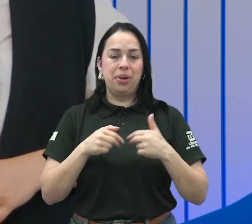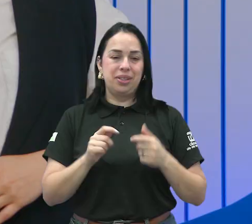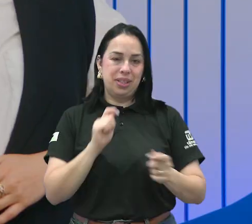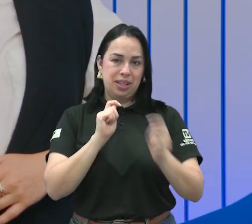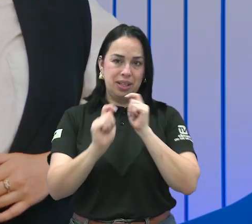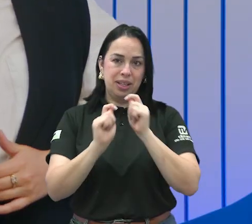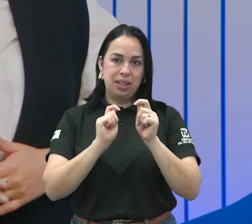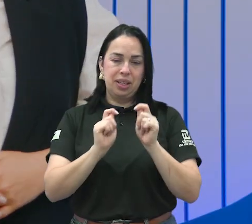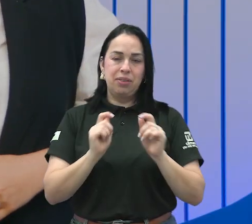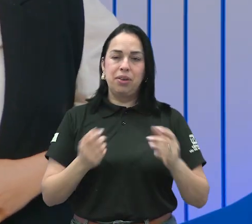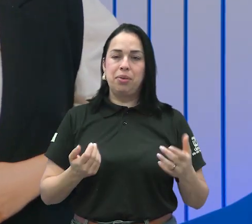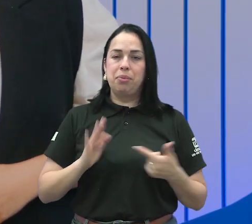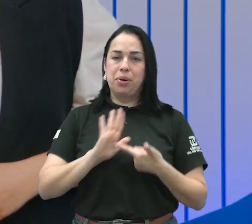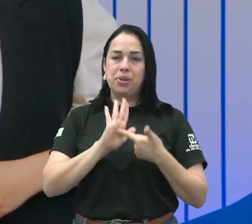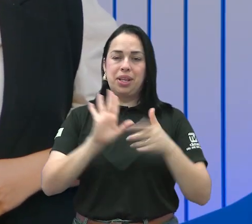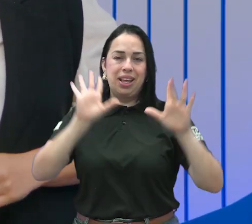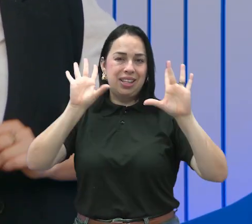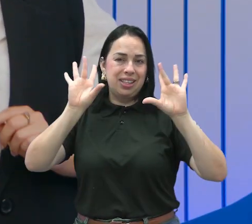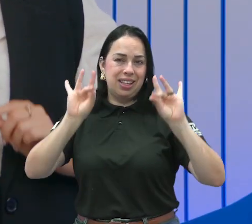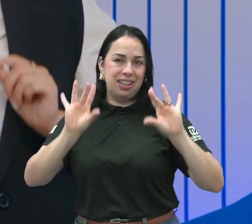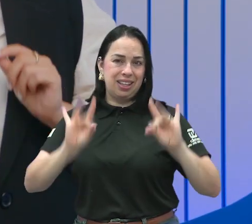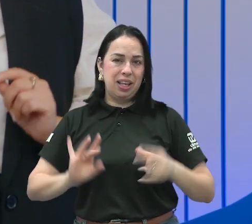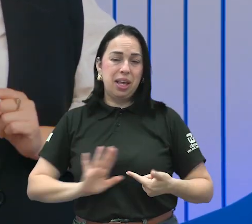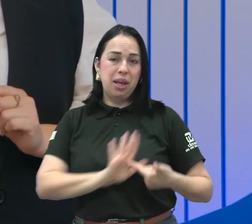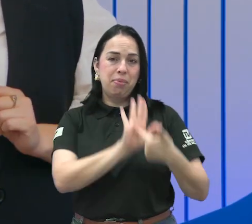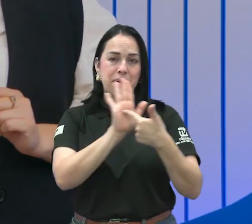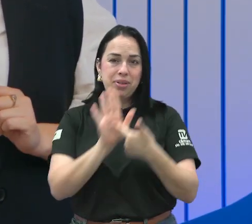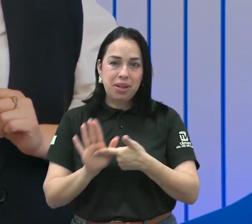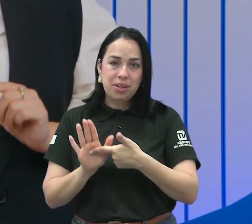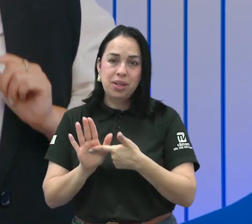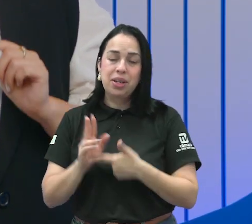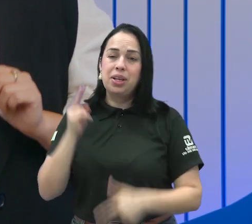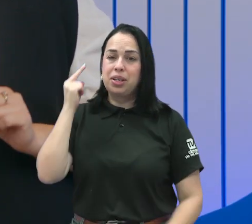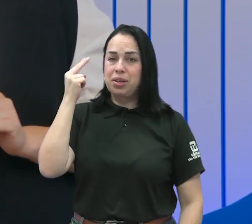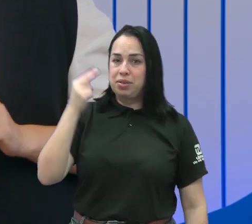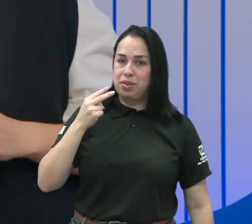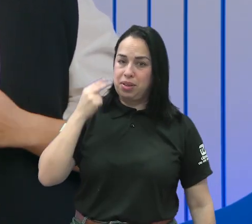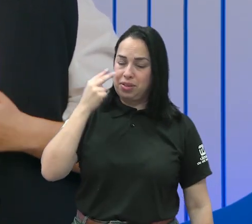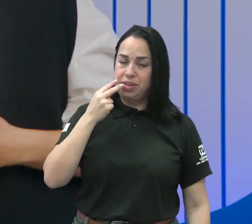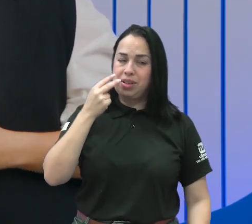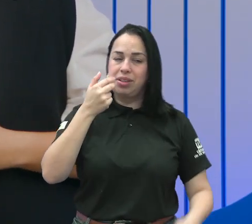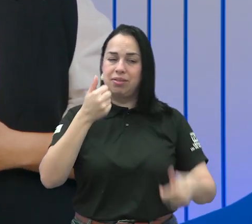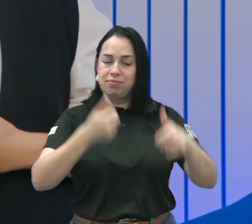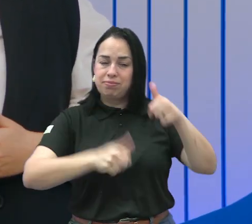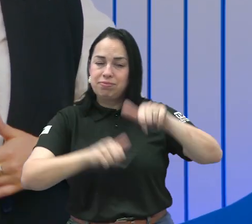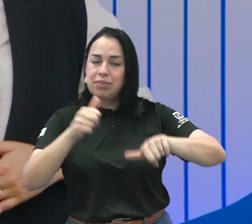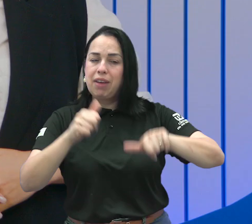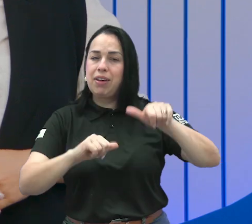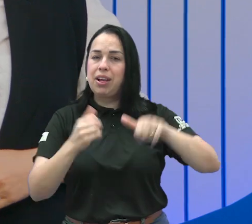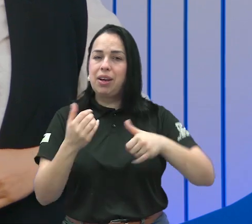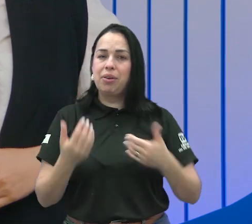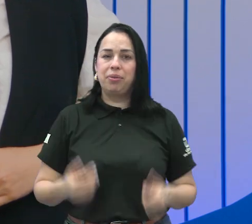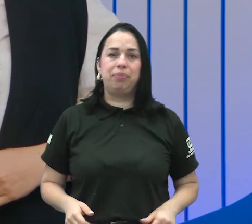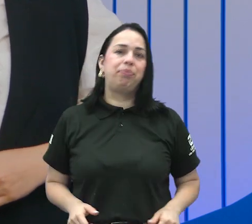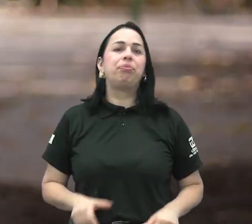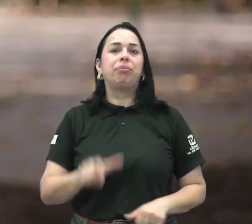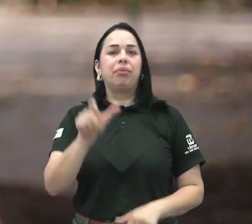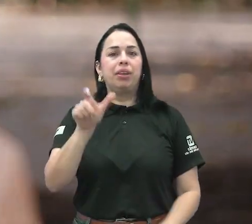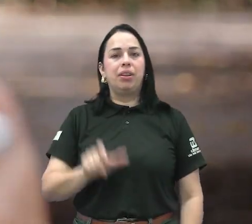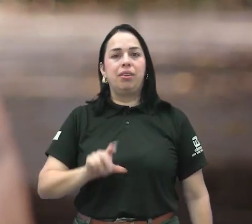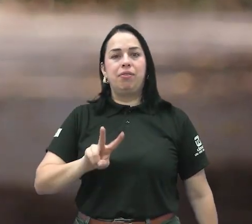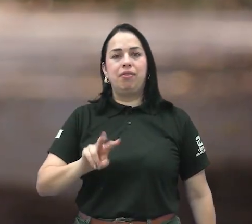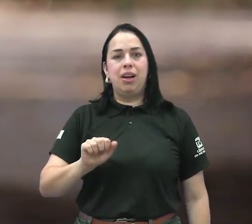Social. Na reportagem a seguir, a gente detalha esses indicadores e mostra também como os vereadores avaliam esse resultado.